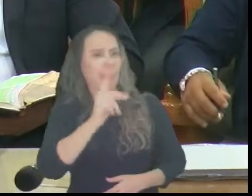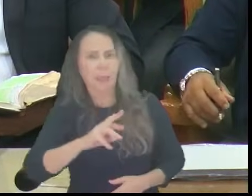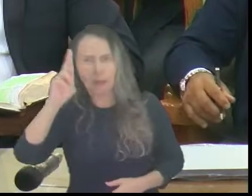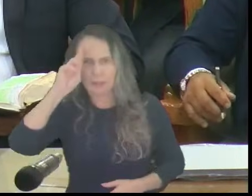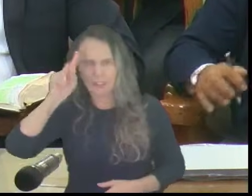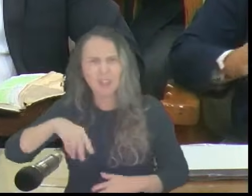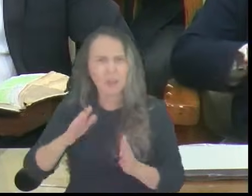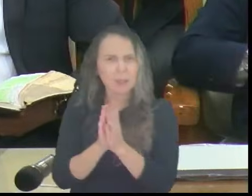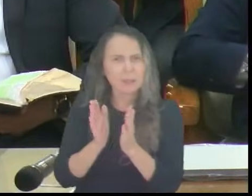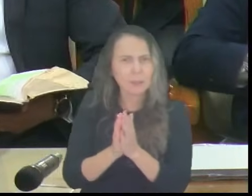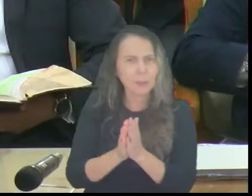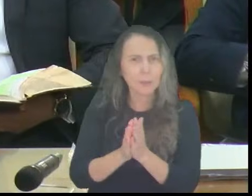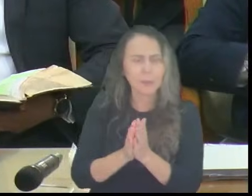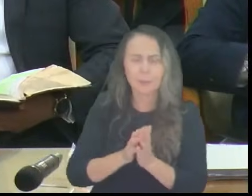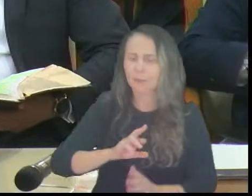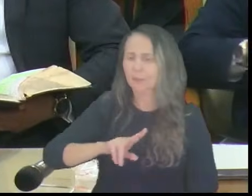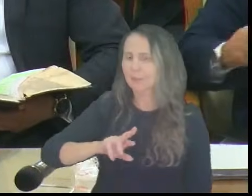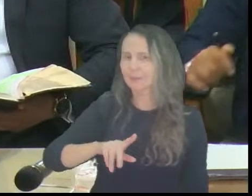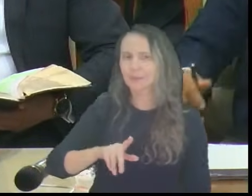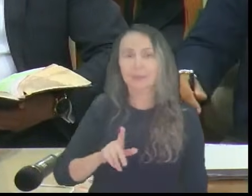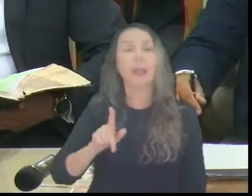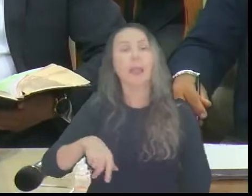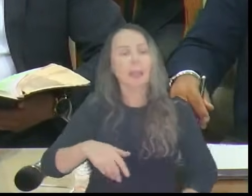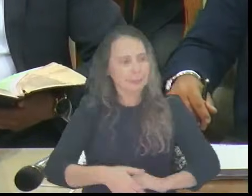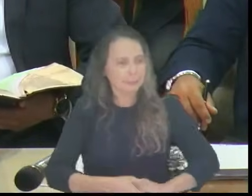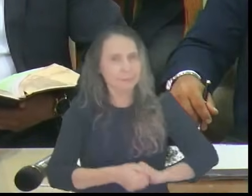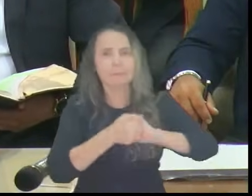Paz do Senhor, irmão, não é oração? É uma saudação.